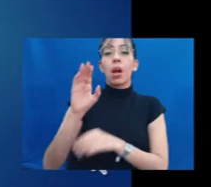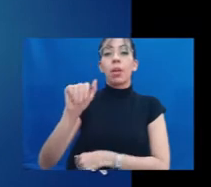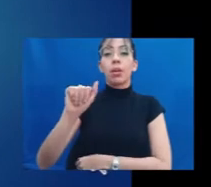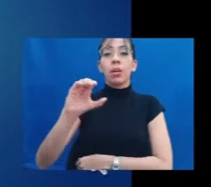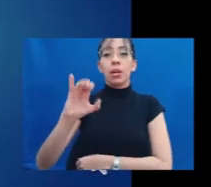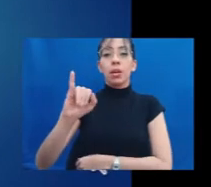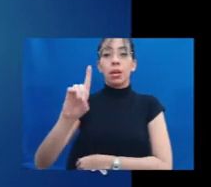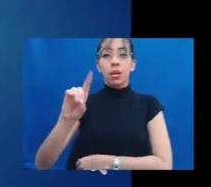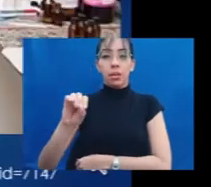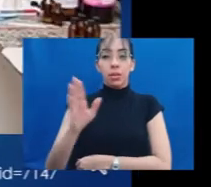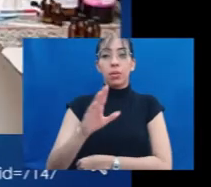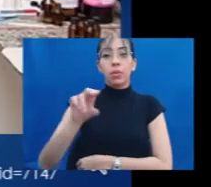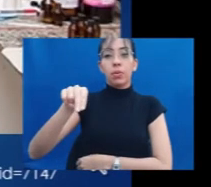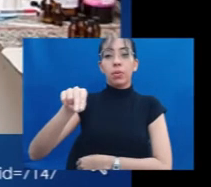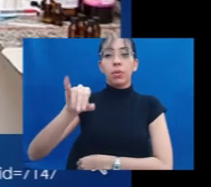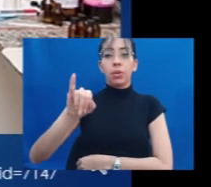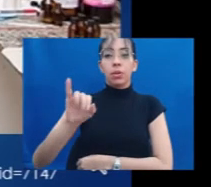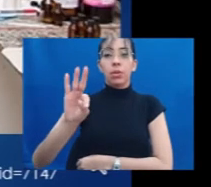nítrico.